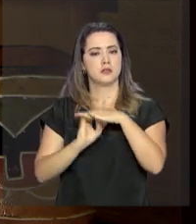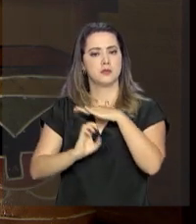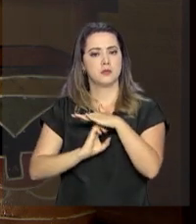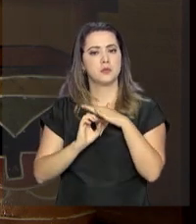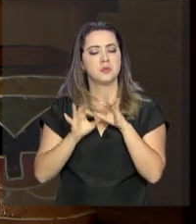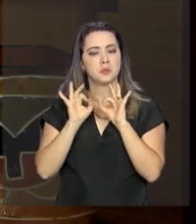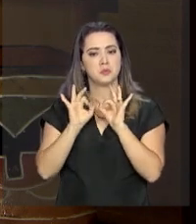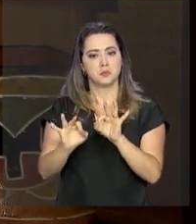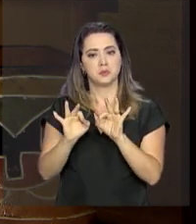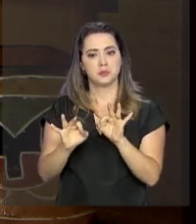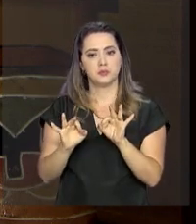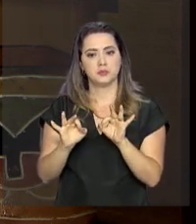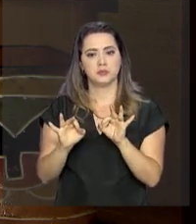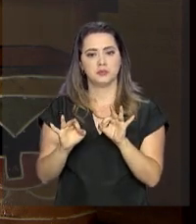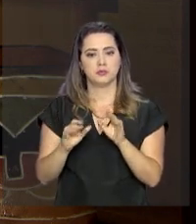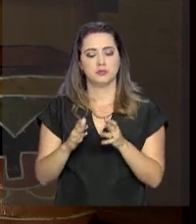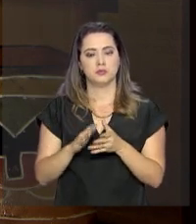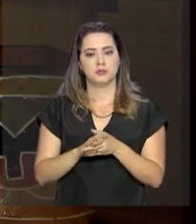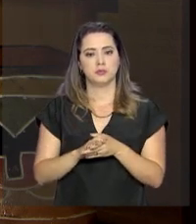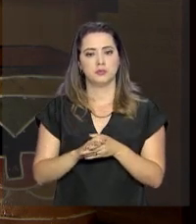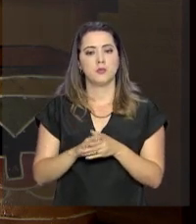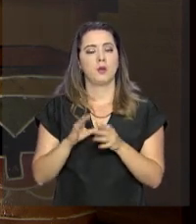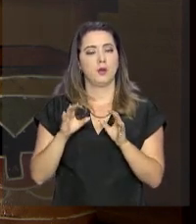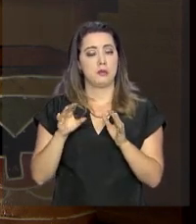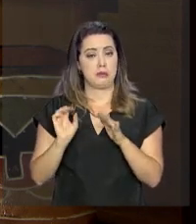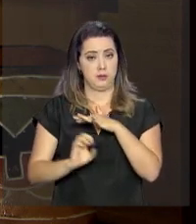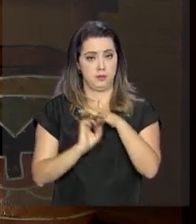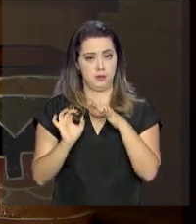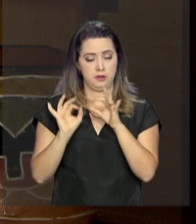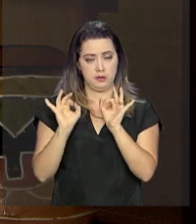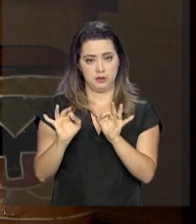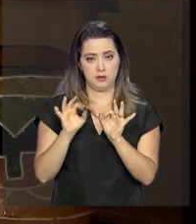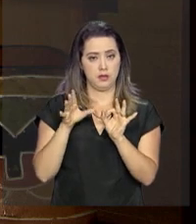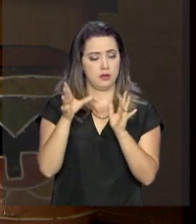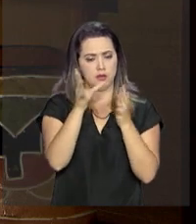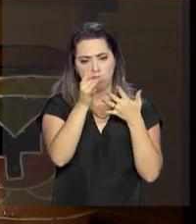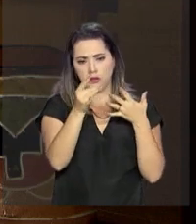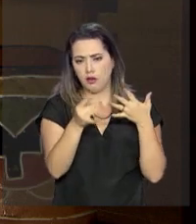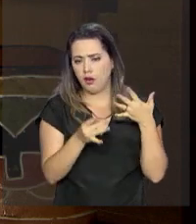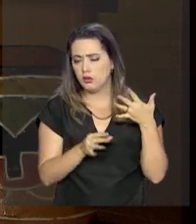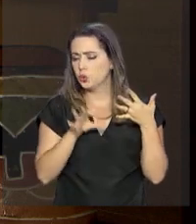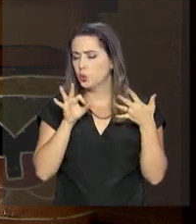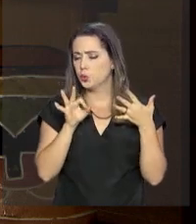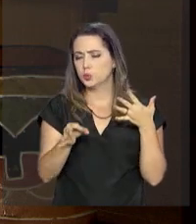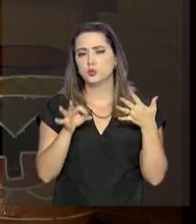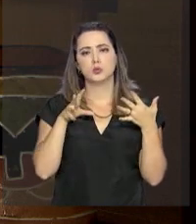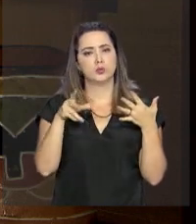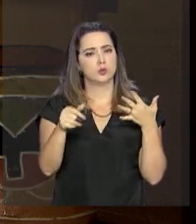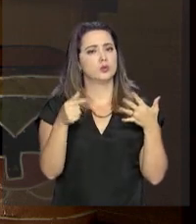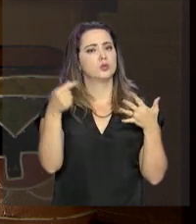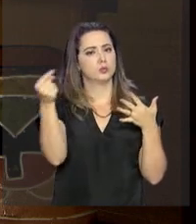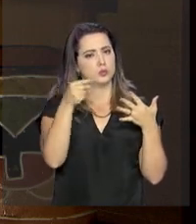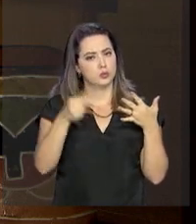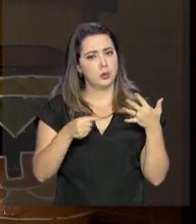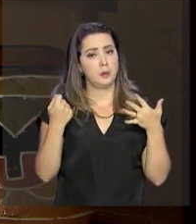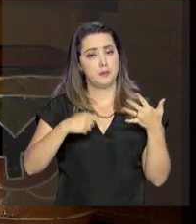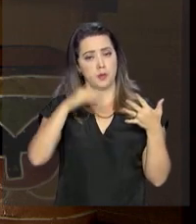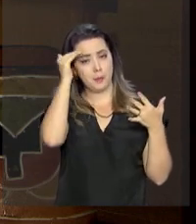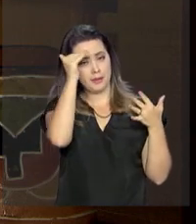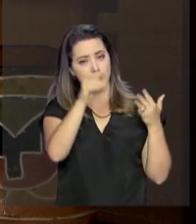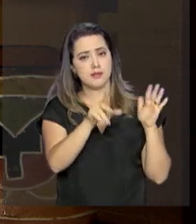preencheu um princípio não é todo esse é todo esse conjunto de exigências